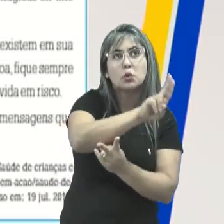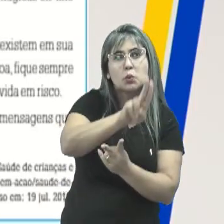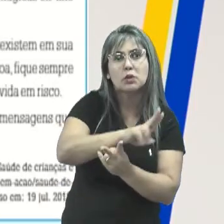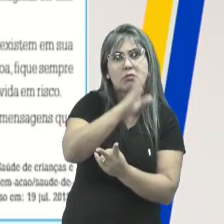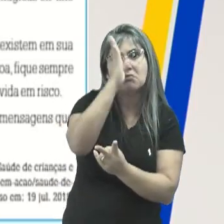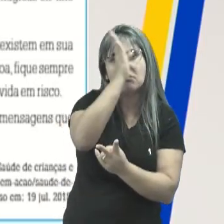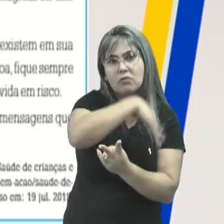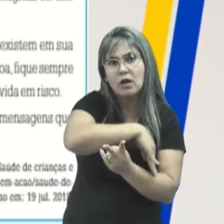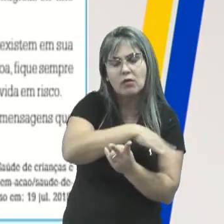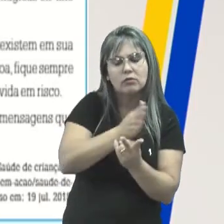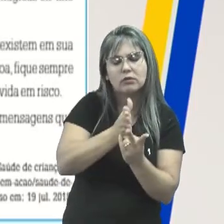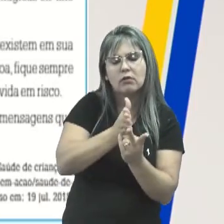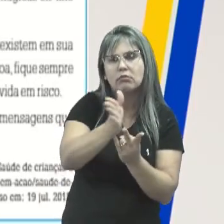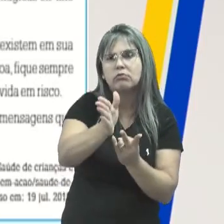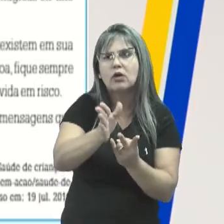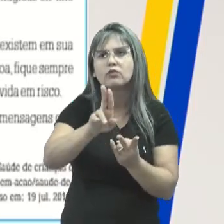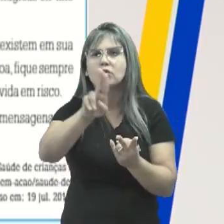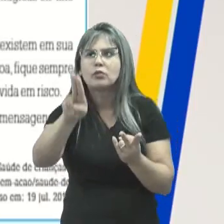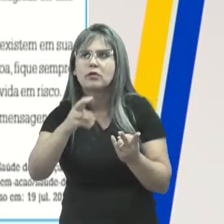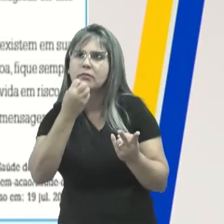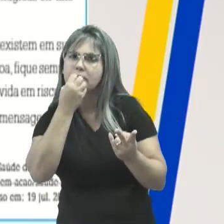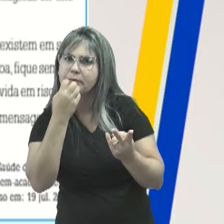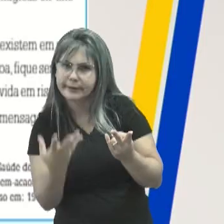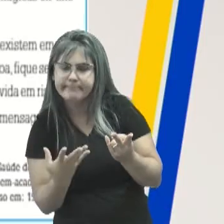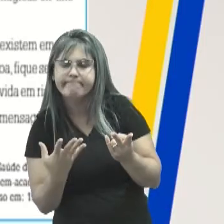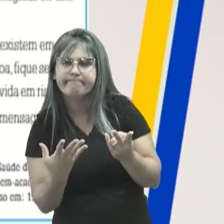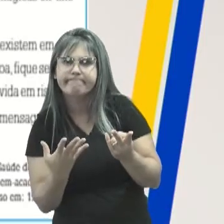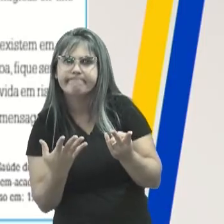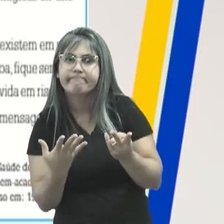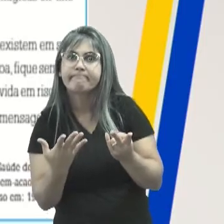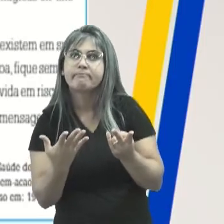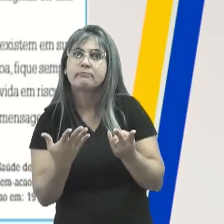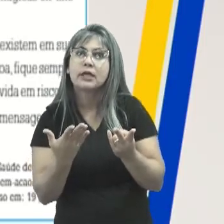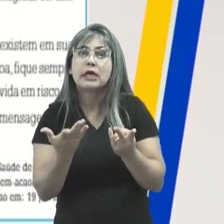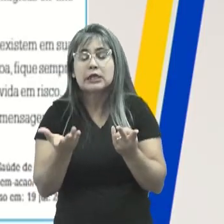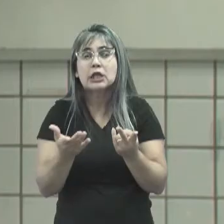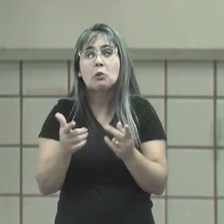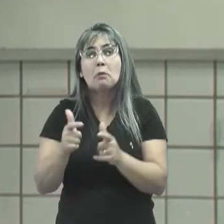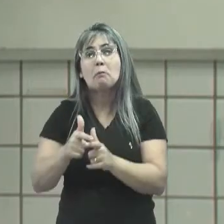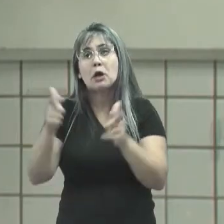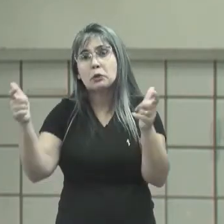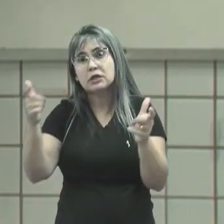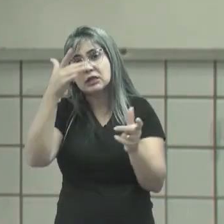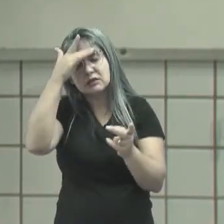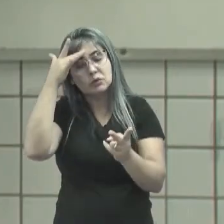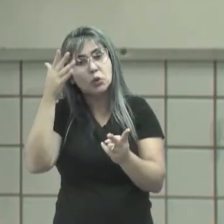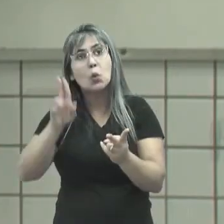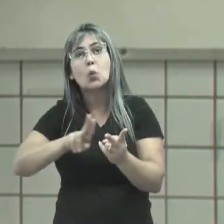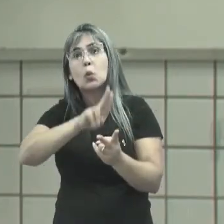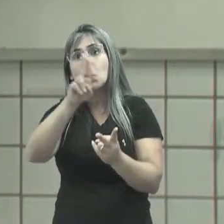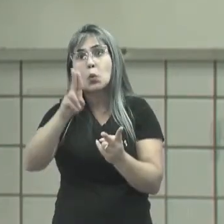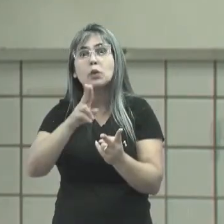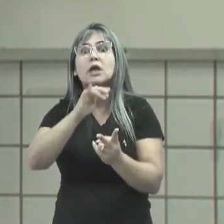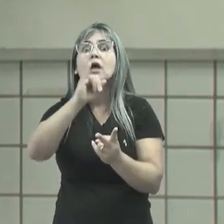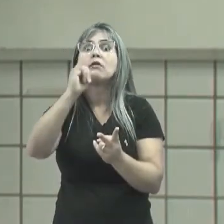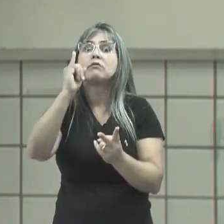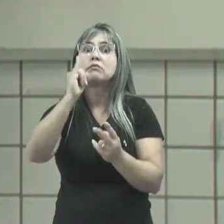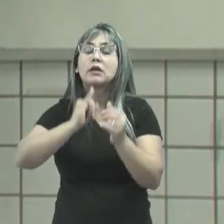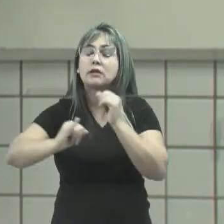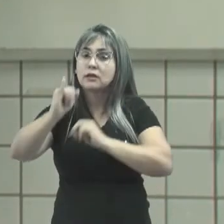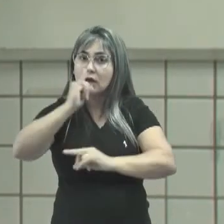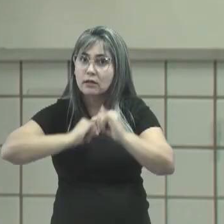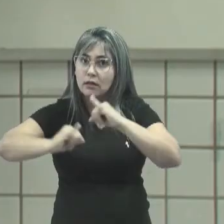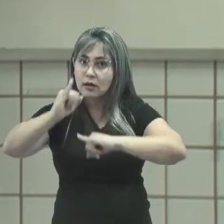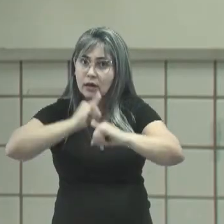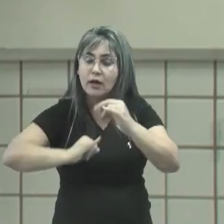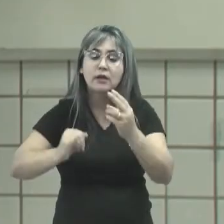100% para você, nota 10 para você. Mas tem pessoas que utilizam a internet para o mal, para prejudicar algumas pessoas, e isso